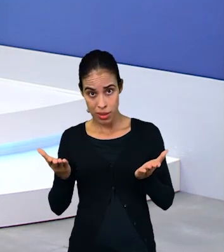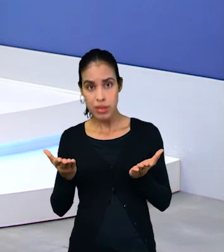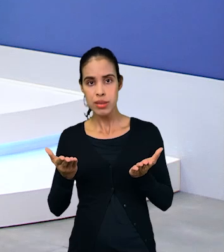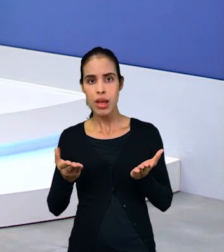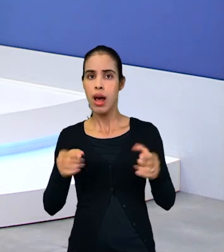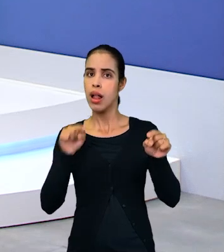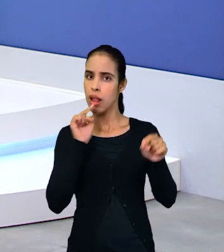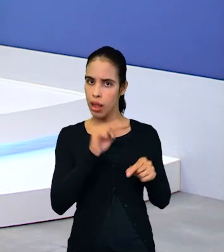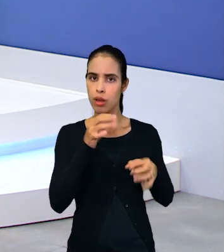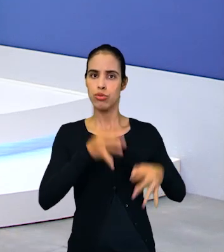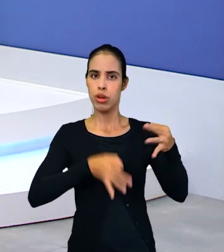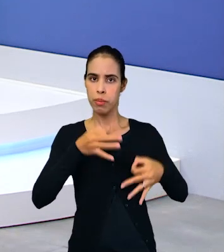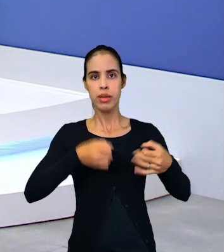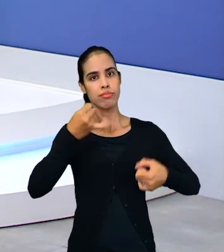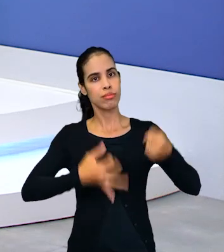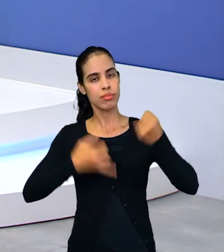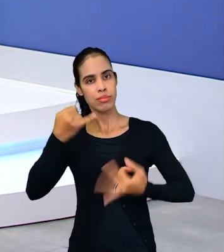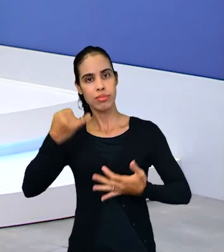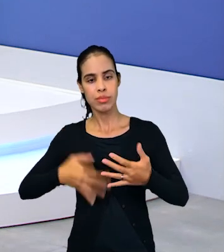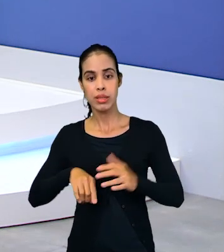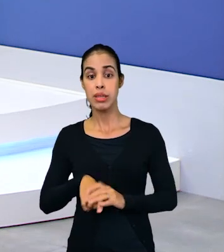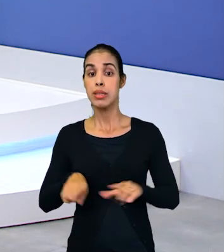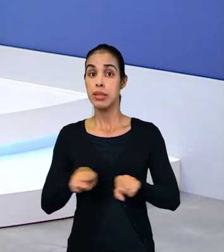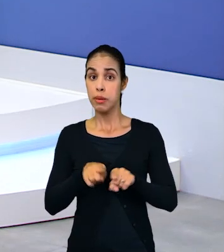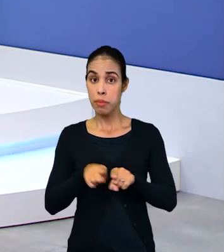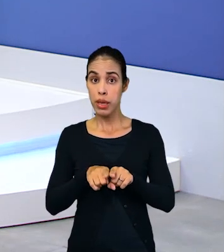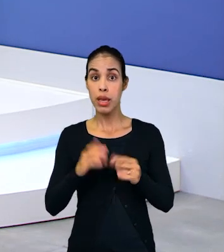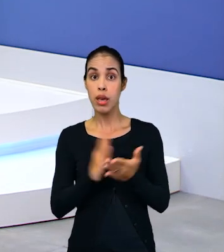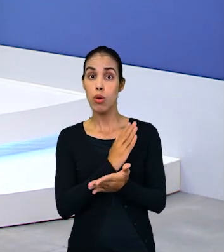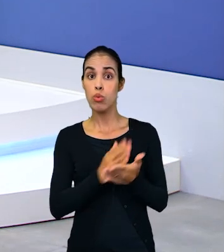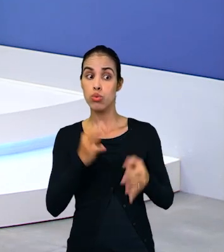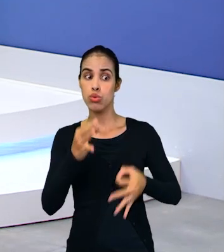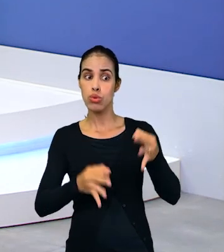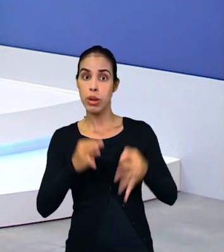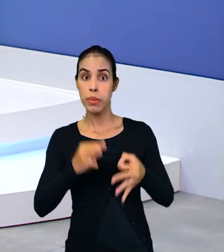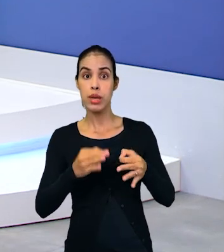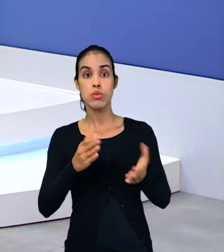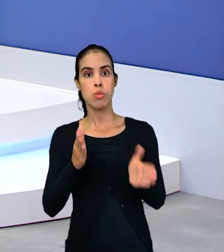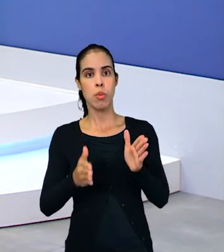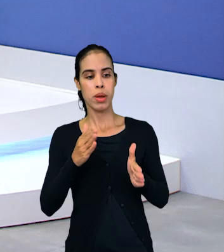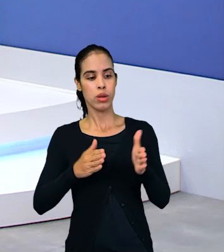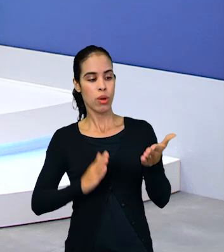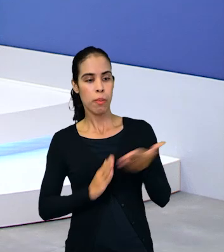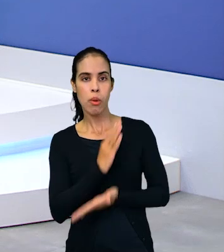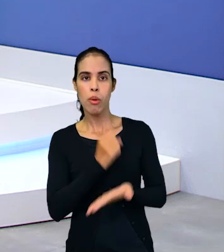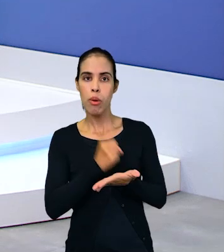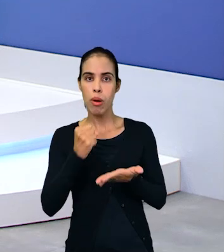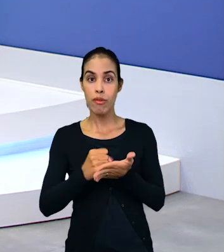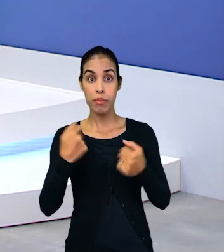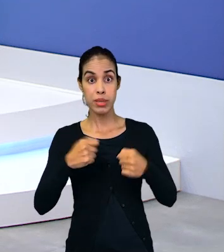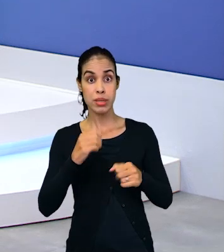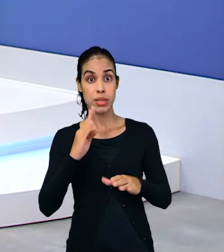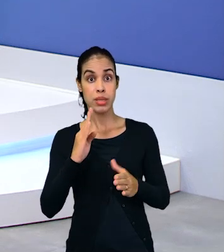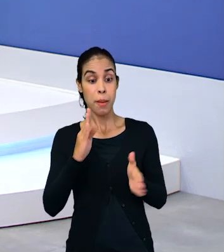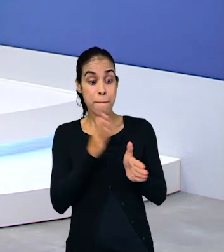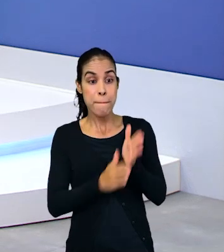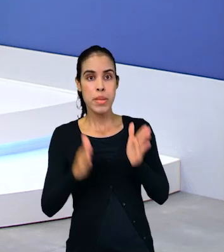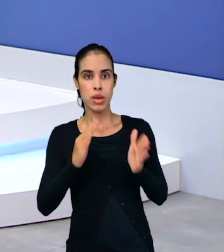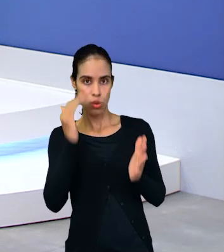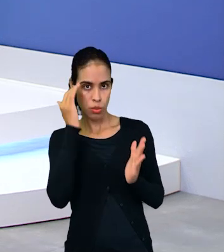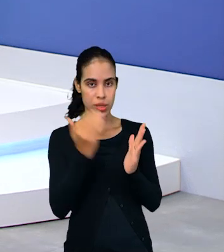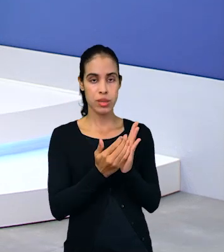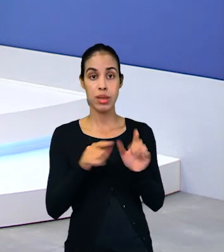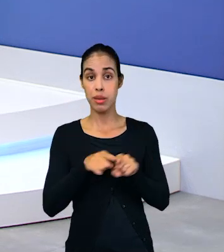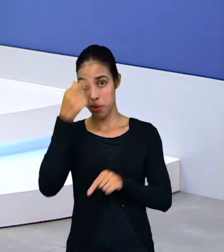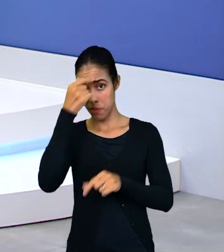amplamente debatidos na Corte, como a individualização da liquidação e da execução de sentença proferida em ações coletivas e a